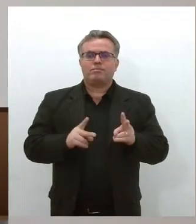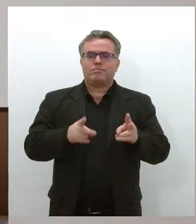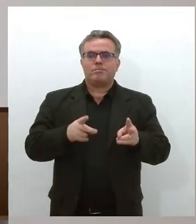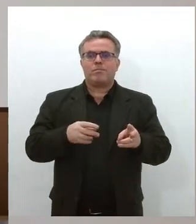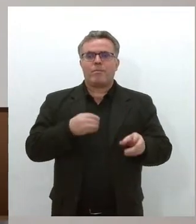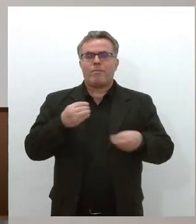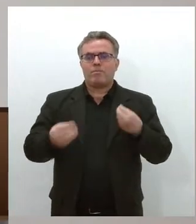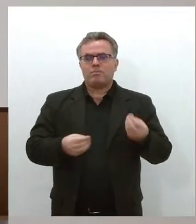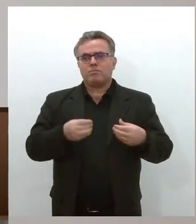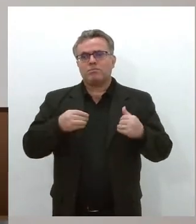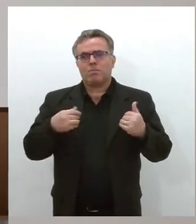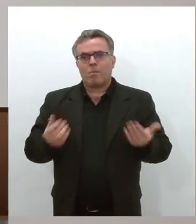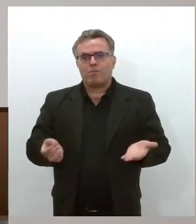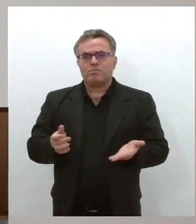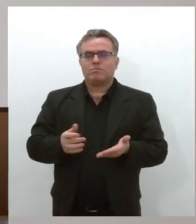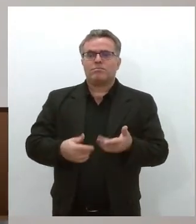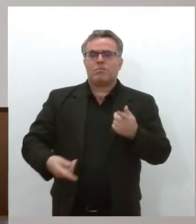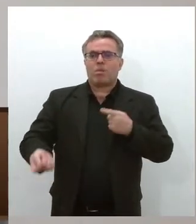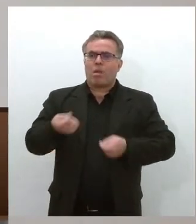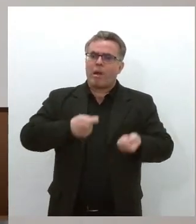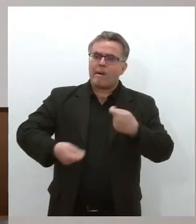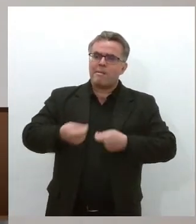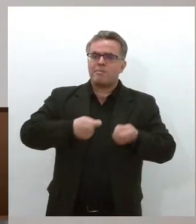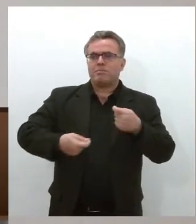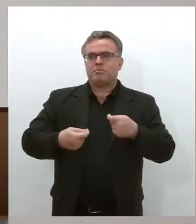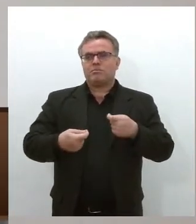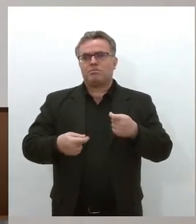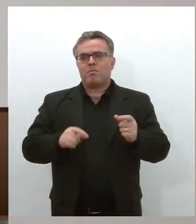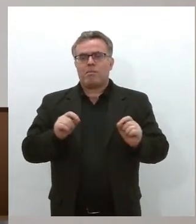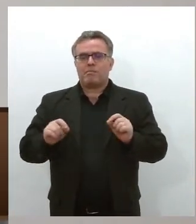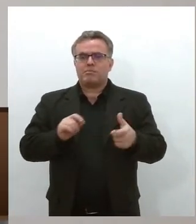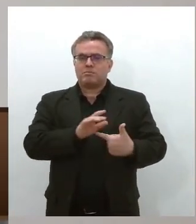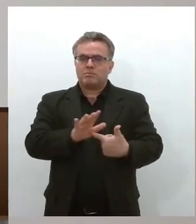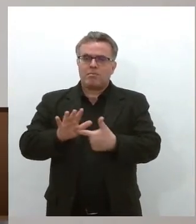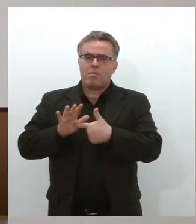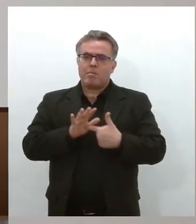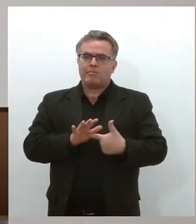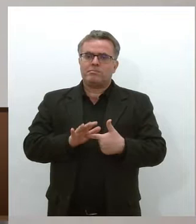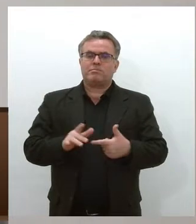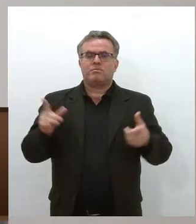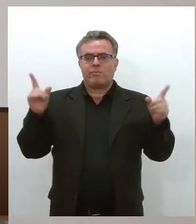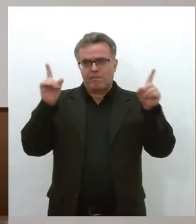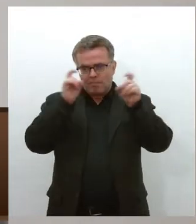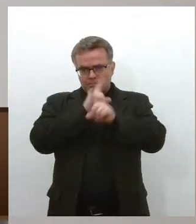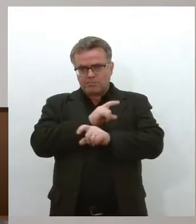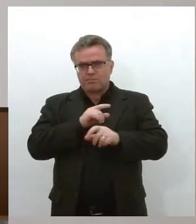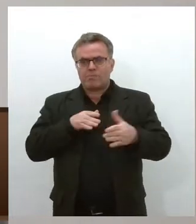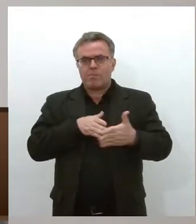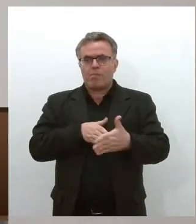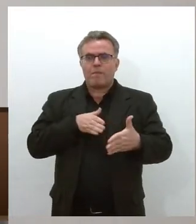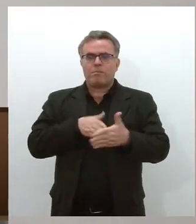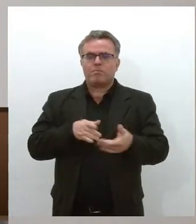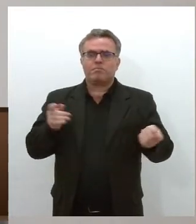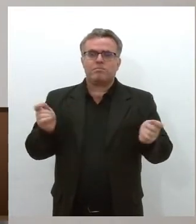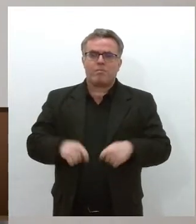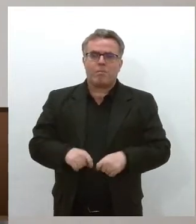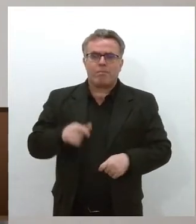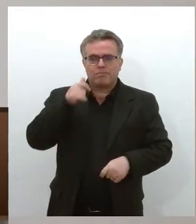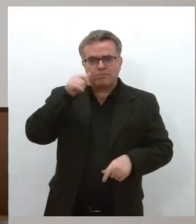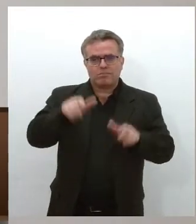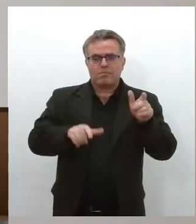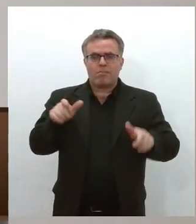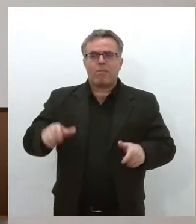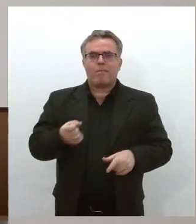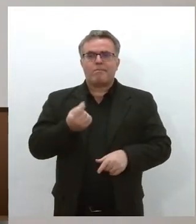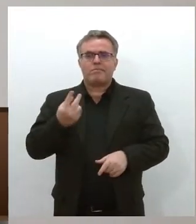psicológica, econômica, e aí que entram as diversas dificuldades e limitadores. A mulher com dupla, tripla jornada